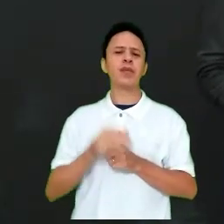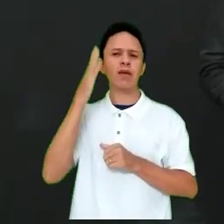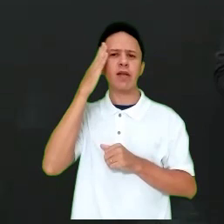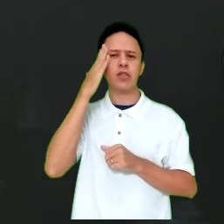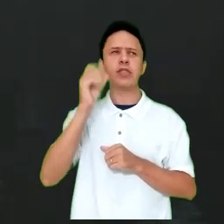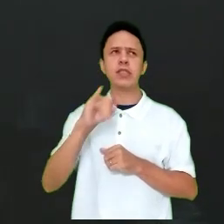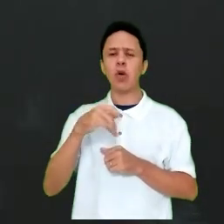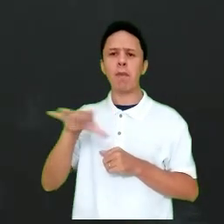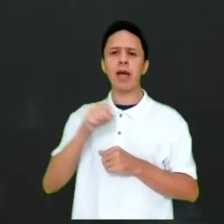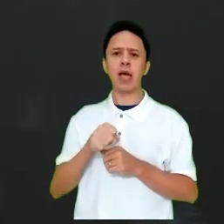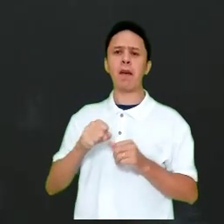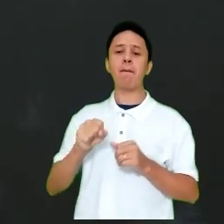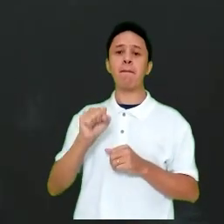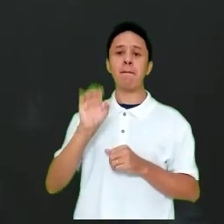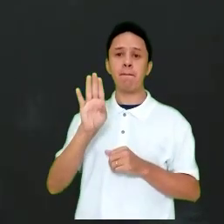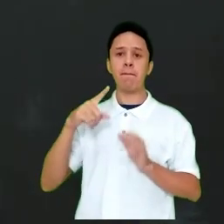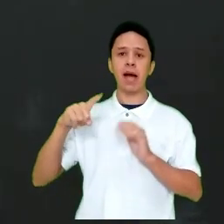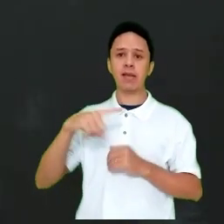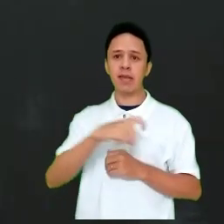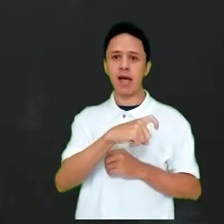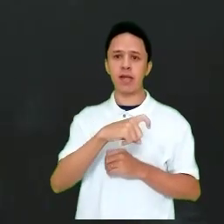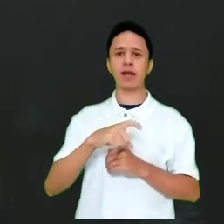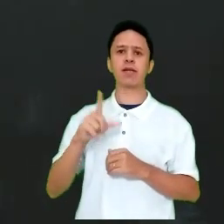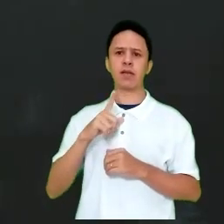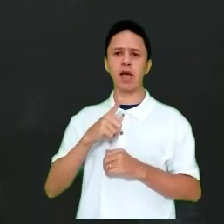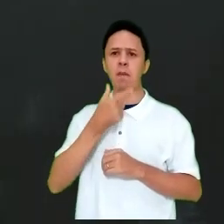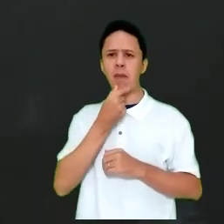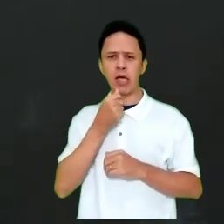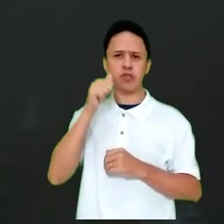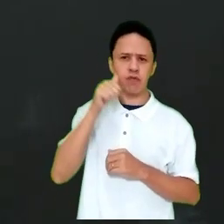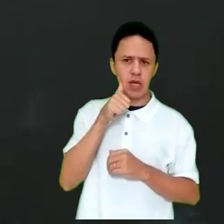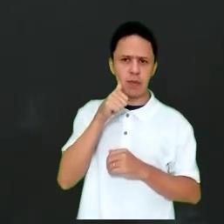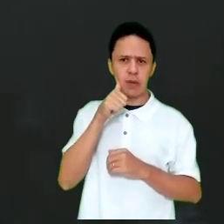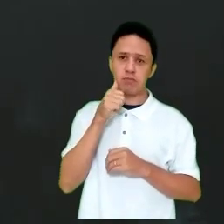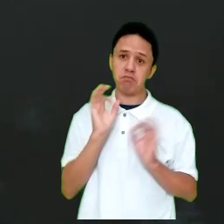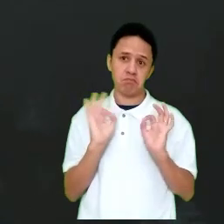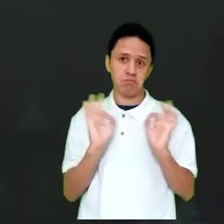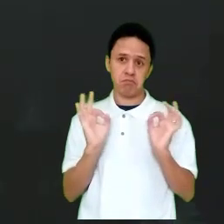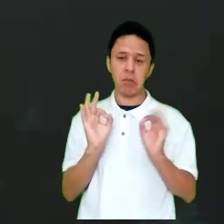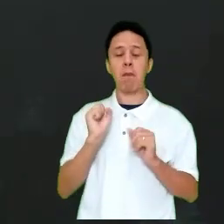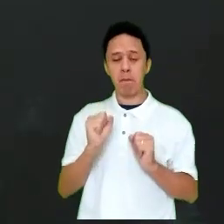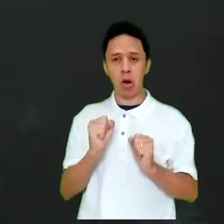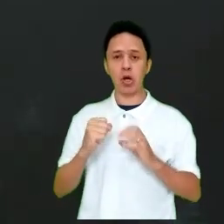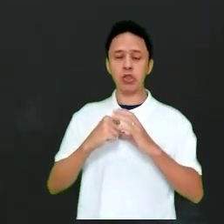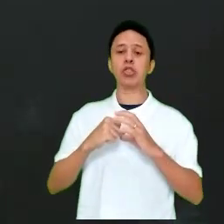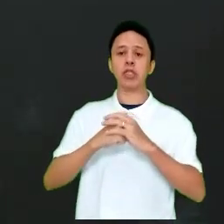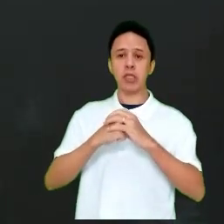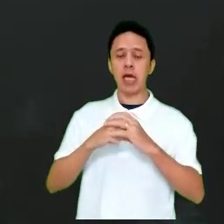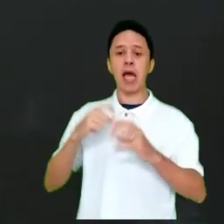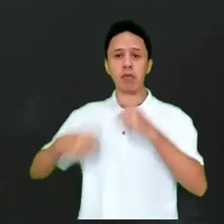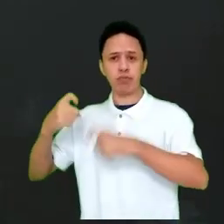entendi. Porém, e se eu pegar, por exemplo, uma bactéria? Bactéria não tem bactéria macho, não tem bactéria fêmea. Pode ser que tenha uma